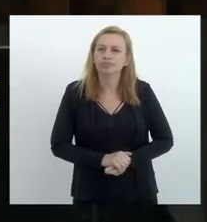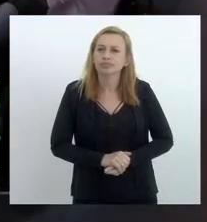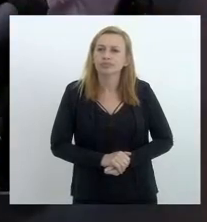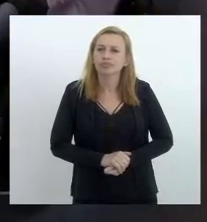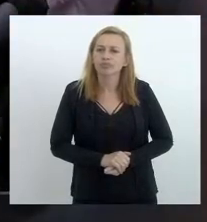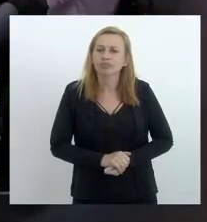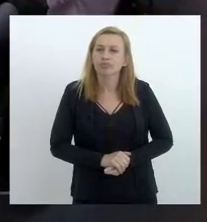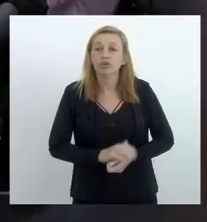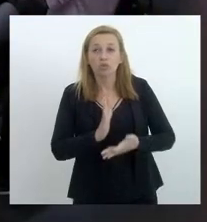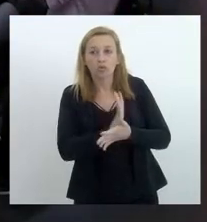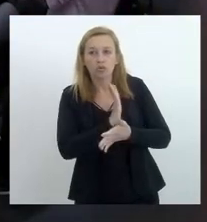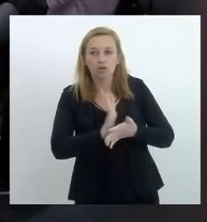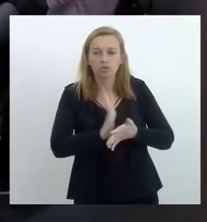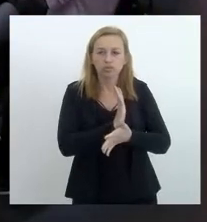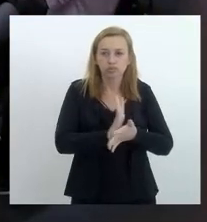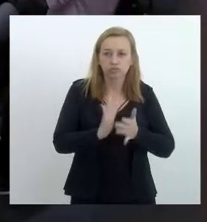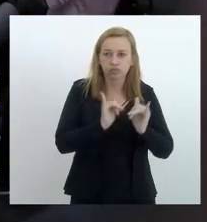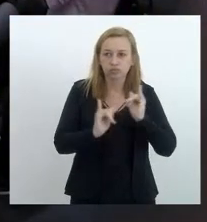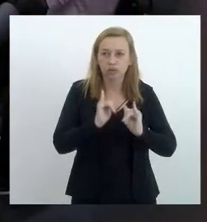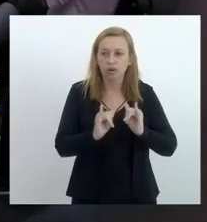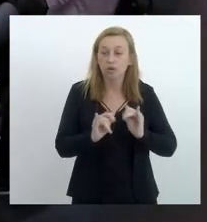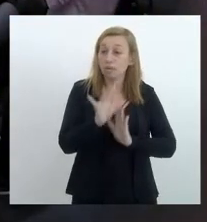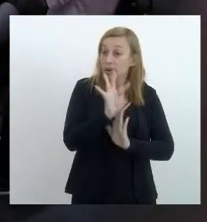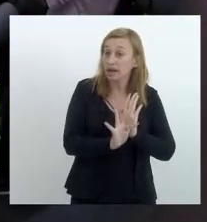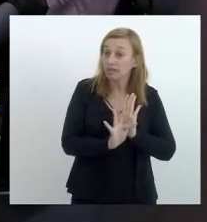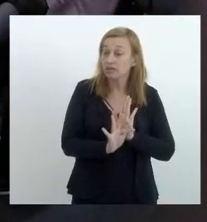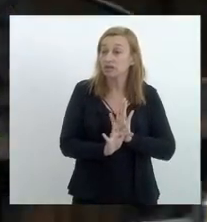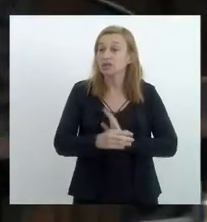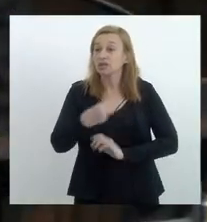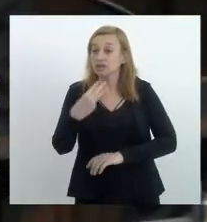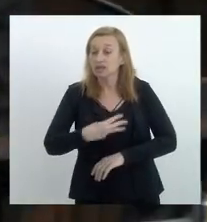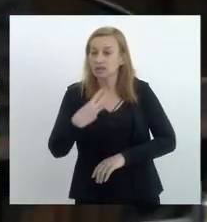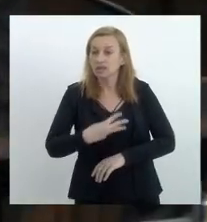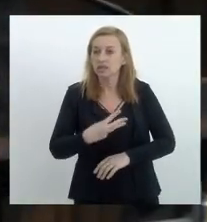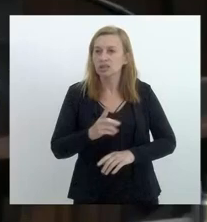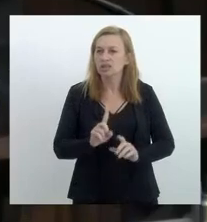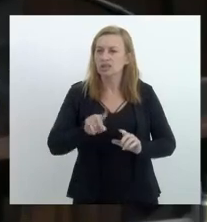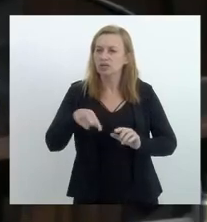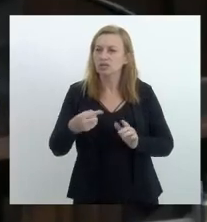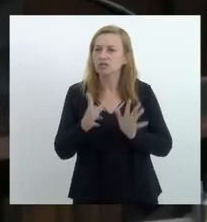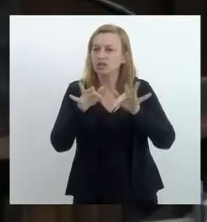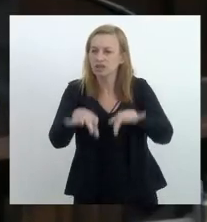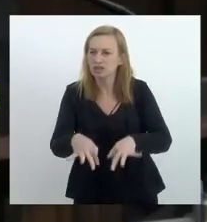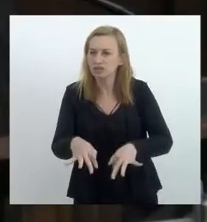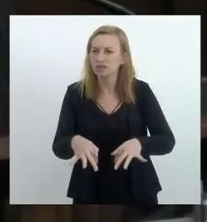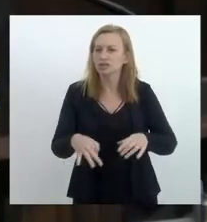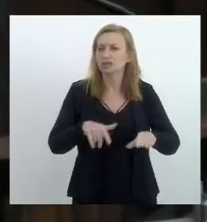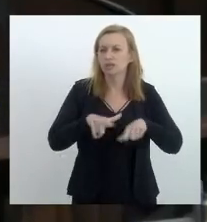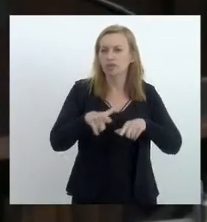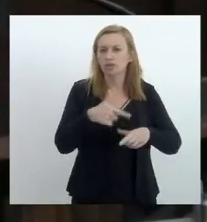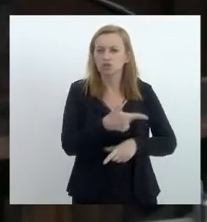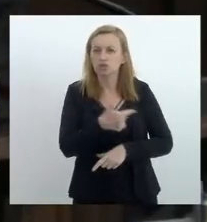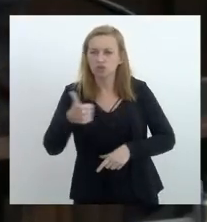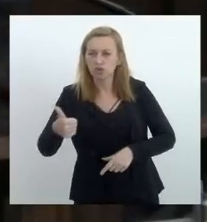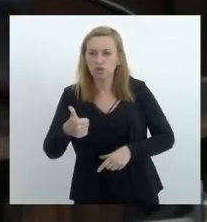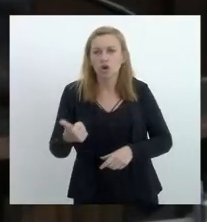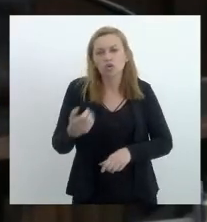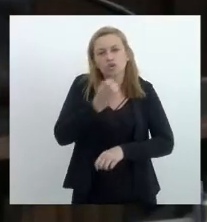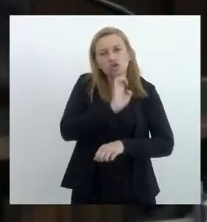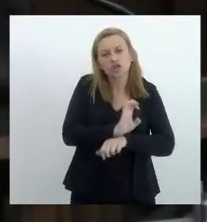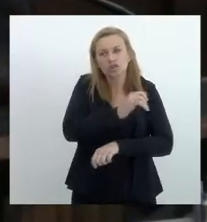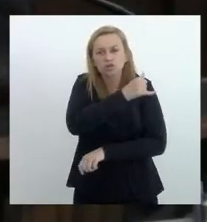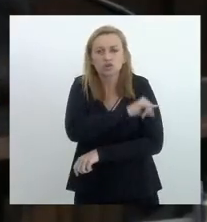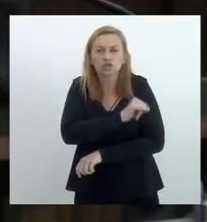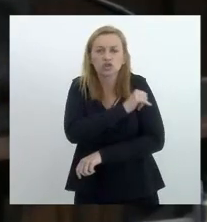Com alguns arredondamentos. O parágrafo terceiro poderia ficar: após o encerramento do exercício de 2021, o Estado do Rio de